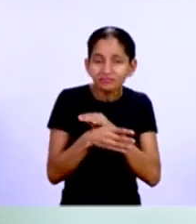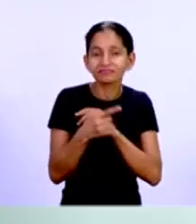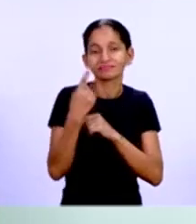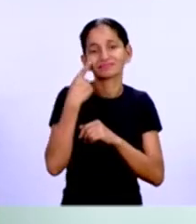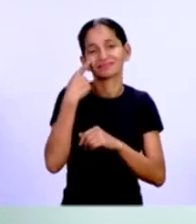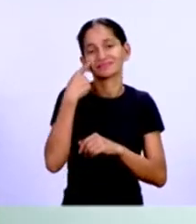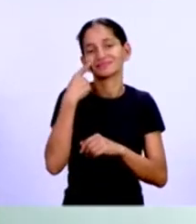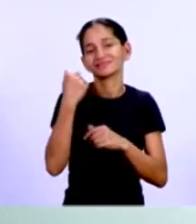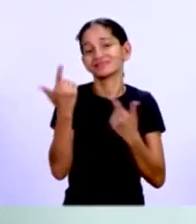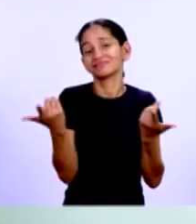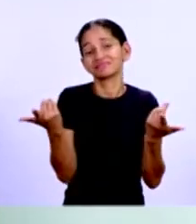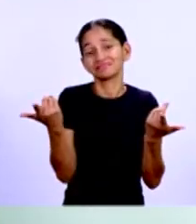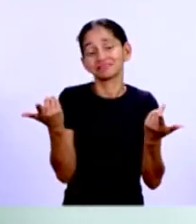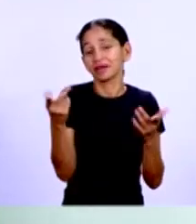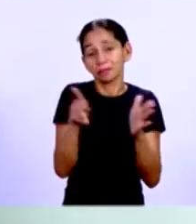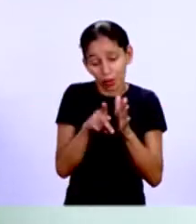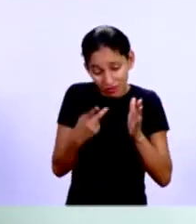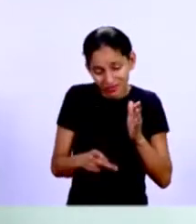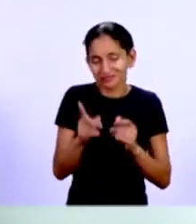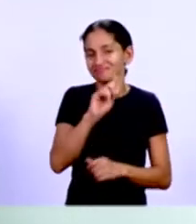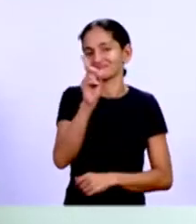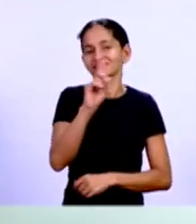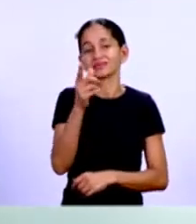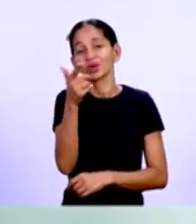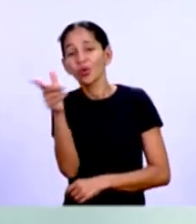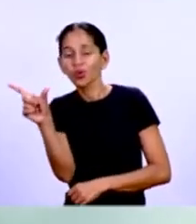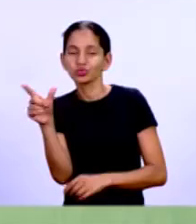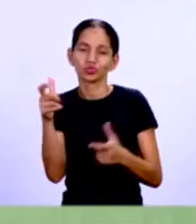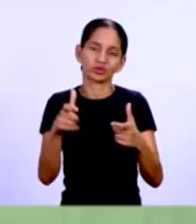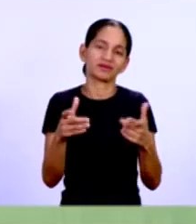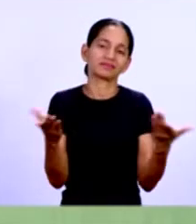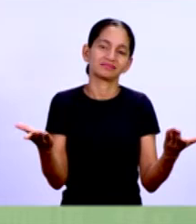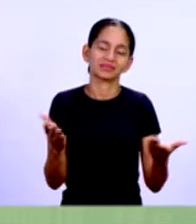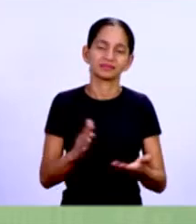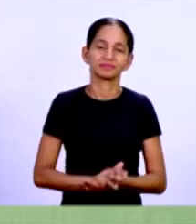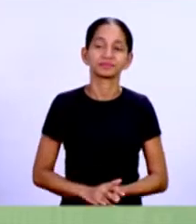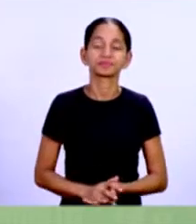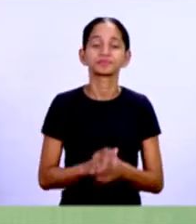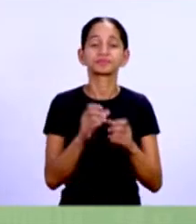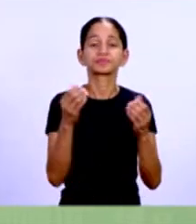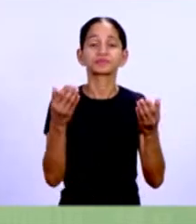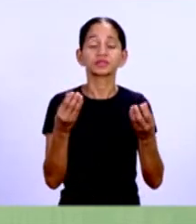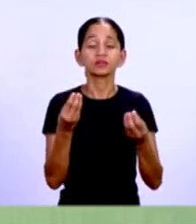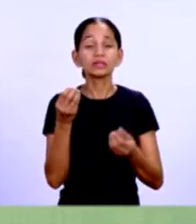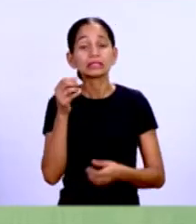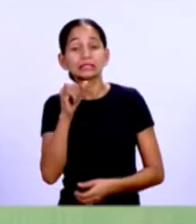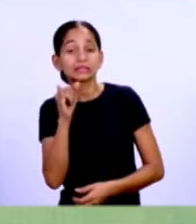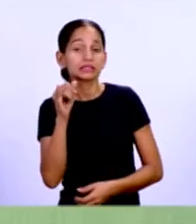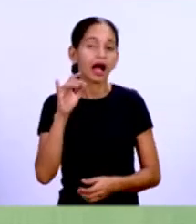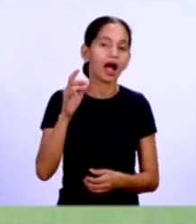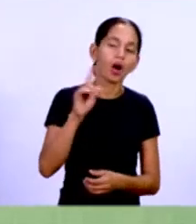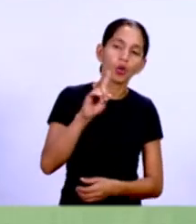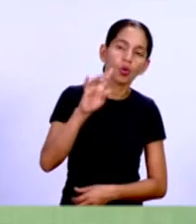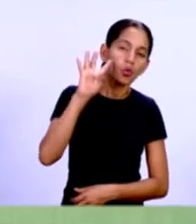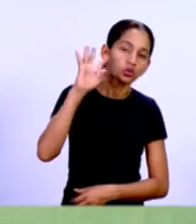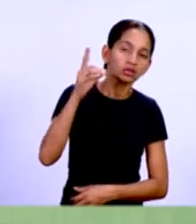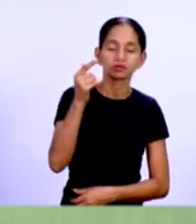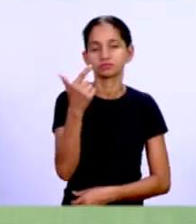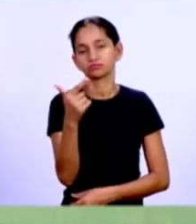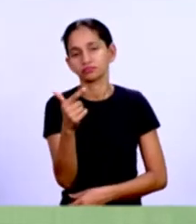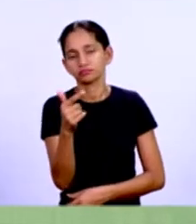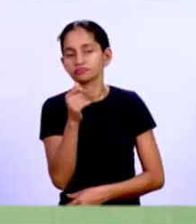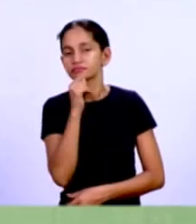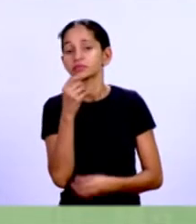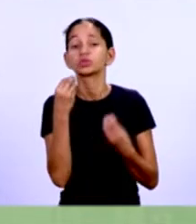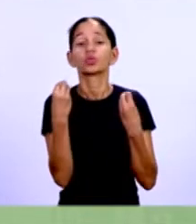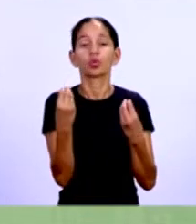compreender a vulnerabilidade da sua proteção. Continuando, a gente vai falar da probabilidade. Qual a possibilidade